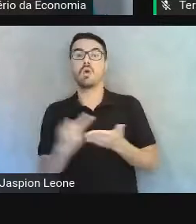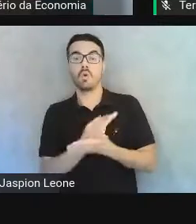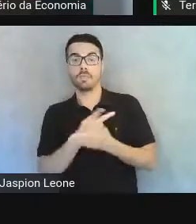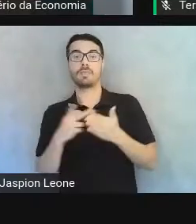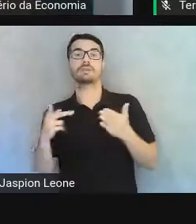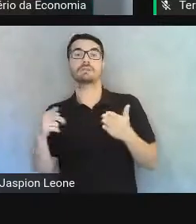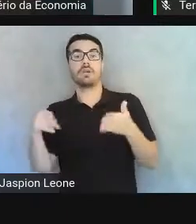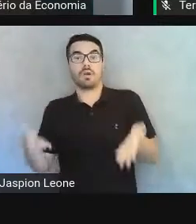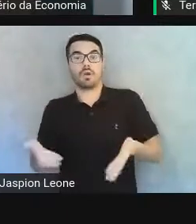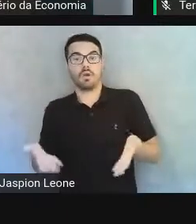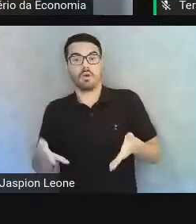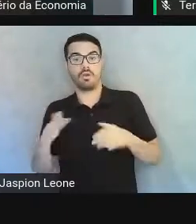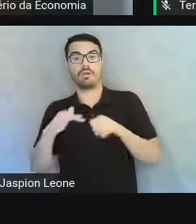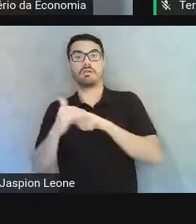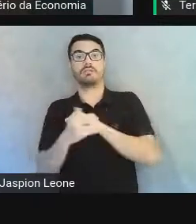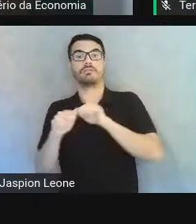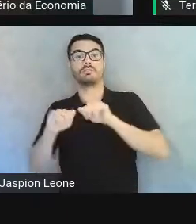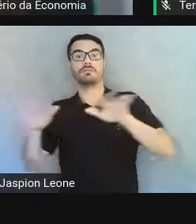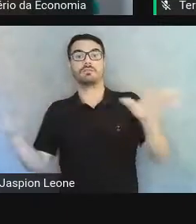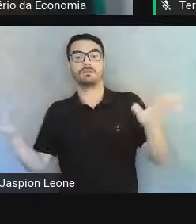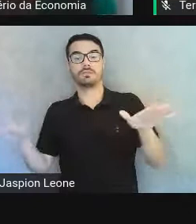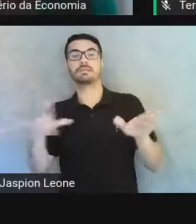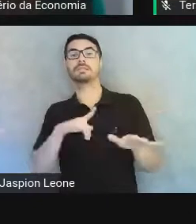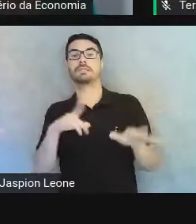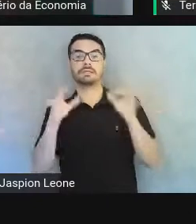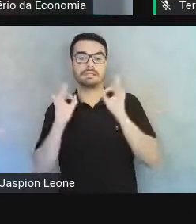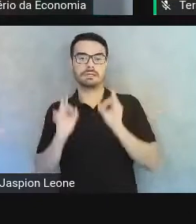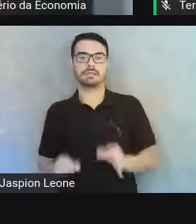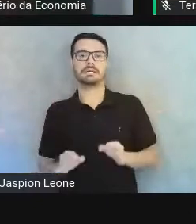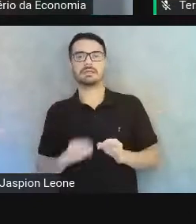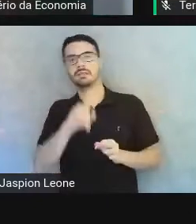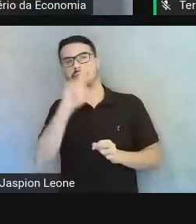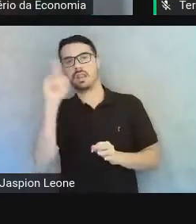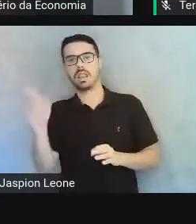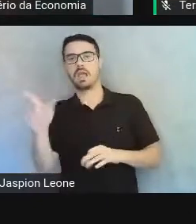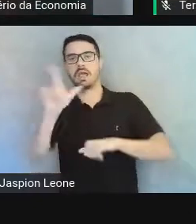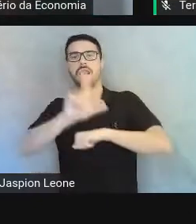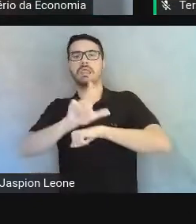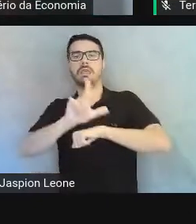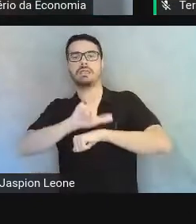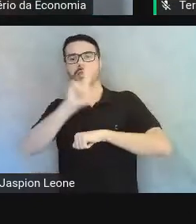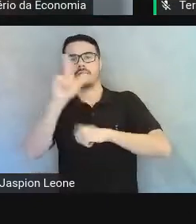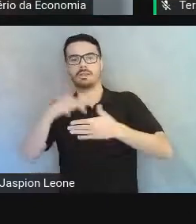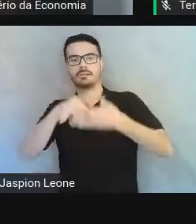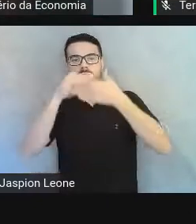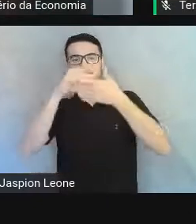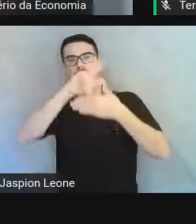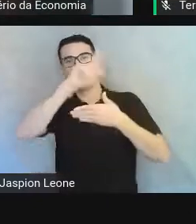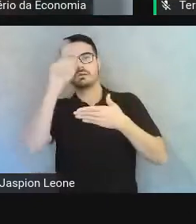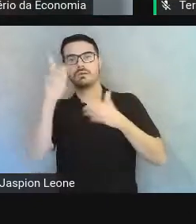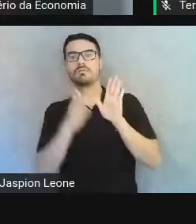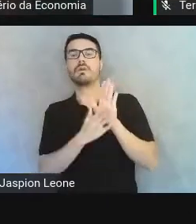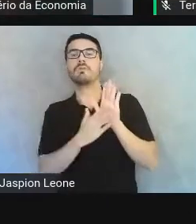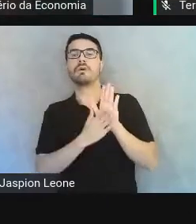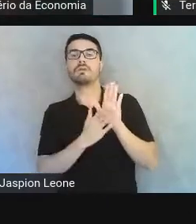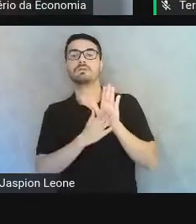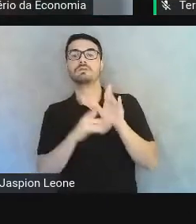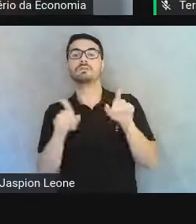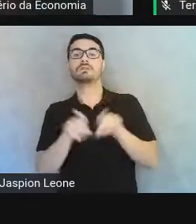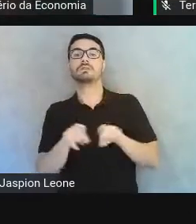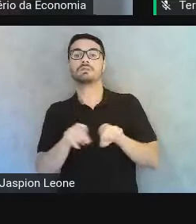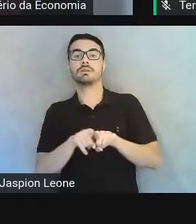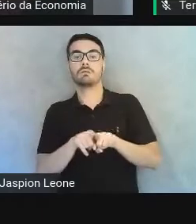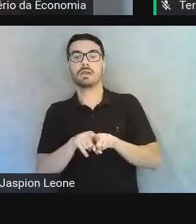a pandemia, com toda certeza. Nós fizemos lá na liderança esse levantamento de propostas, inclusive de autoria